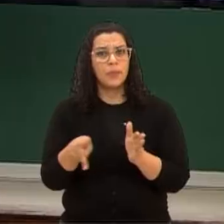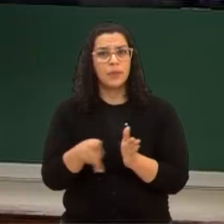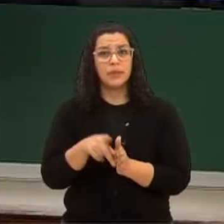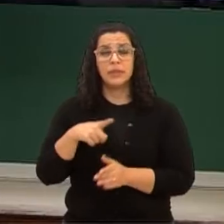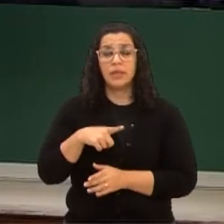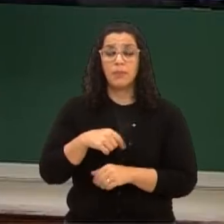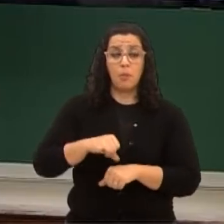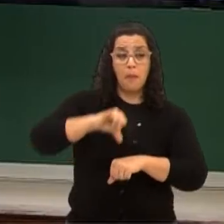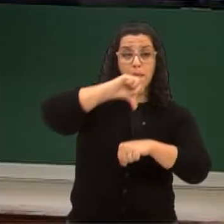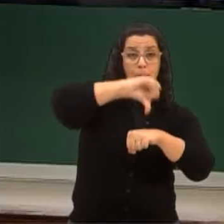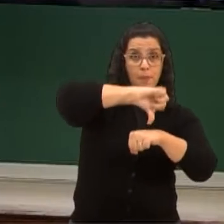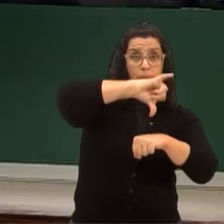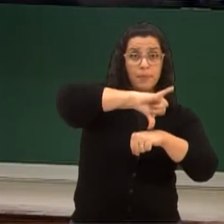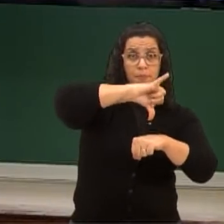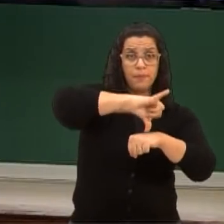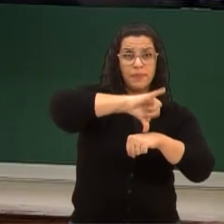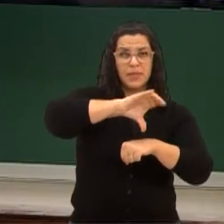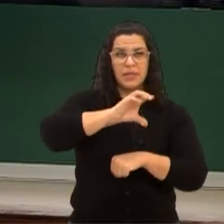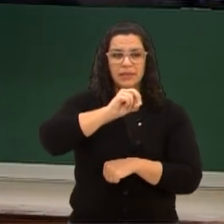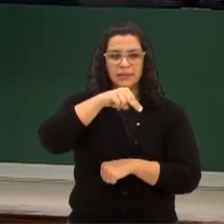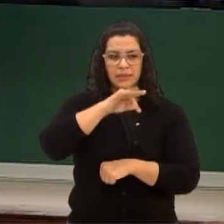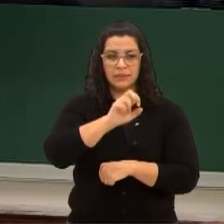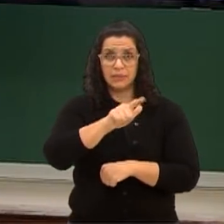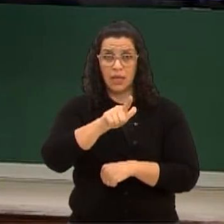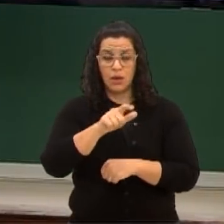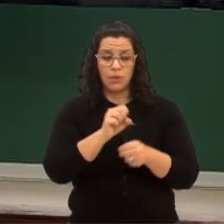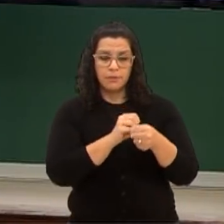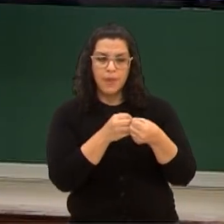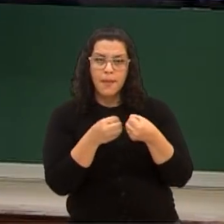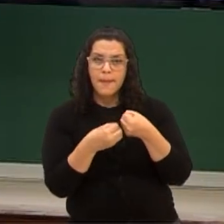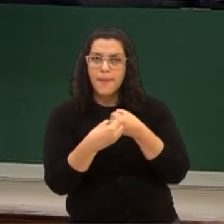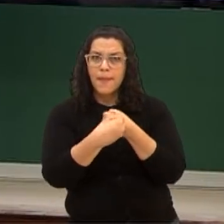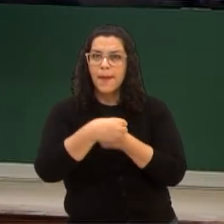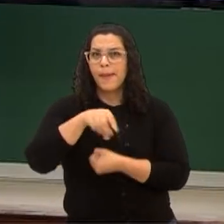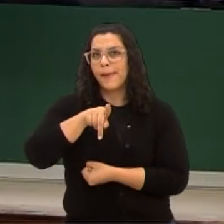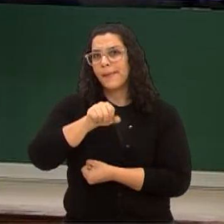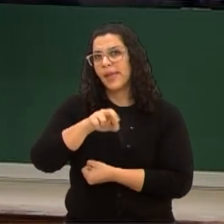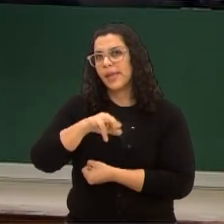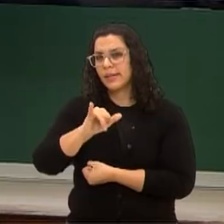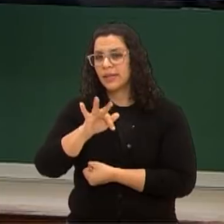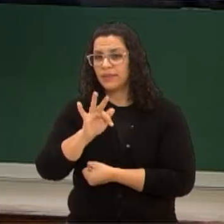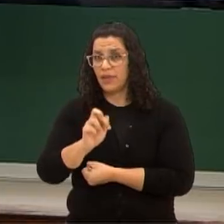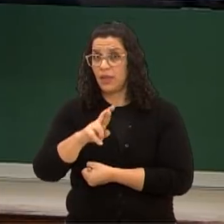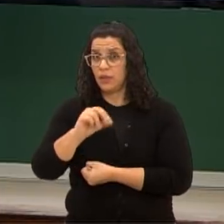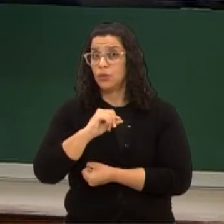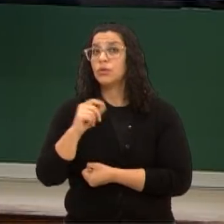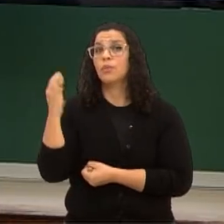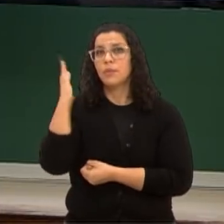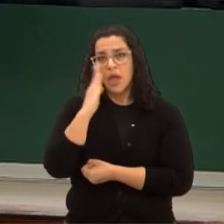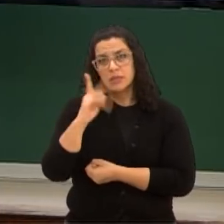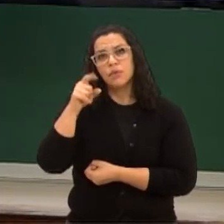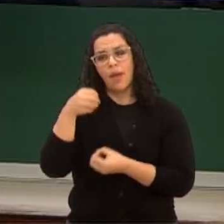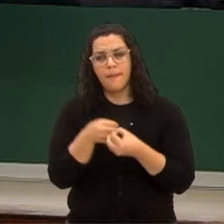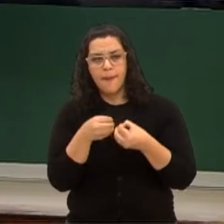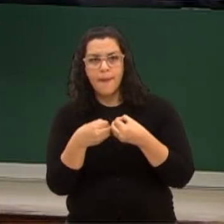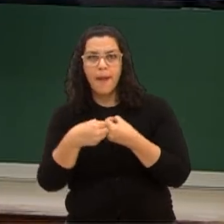entre centrais e periféricos, o Brasil vai aparecer como um país periférico, certo? Aquele que tem